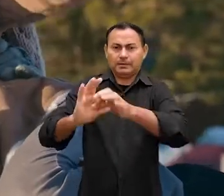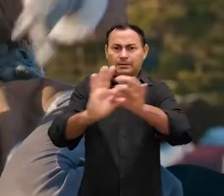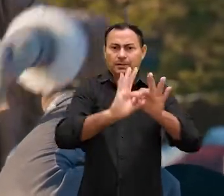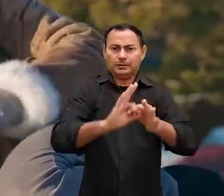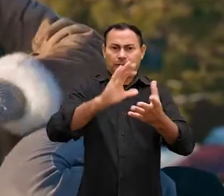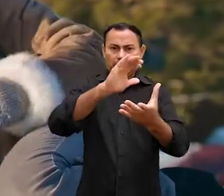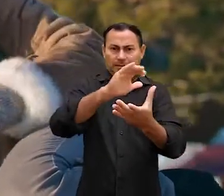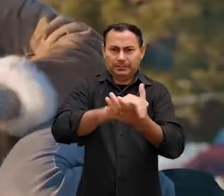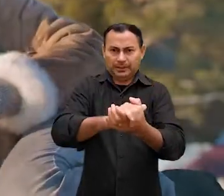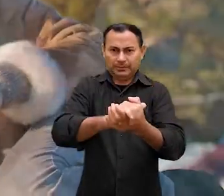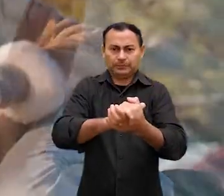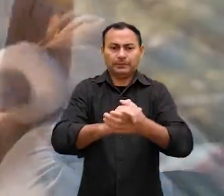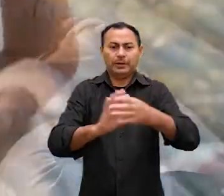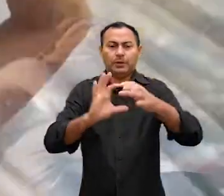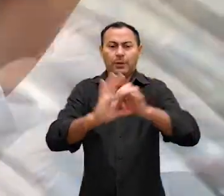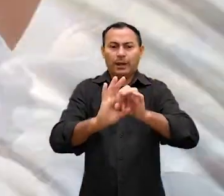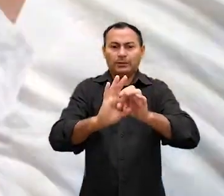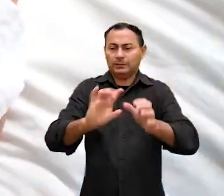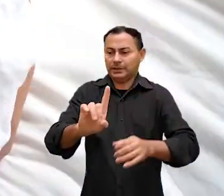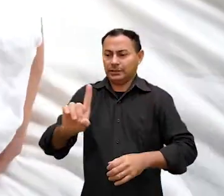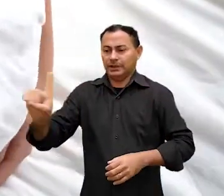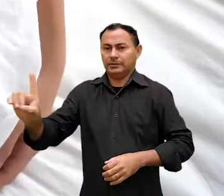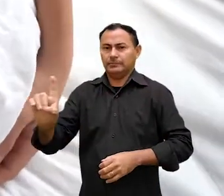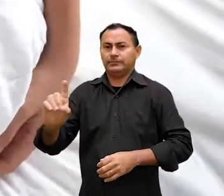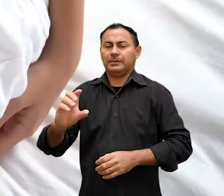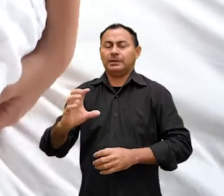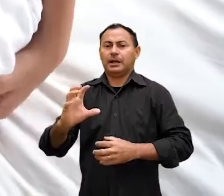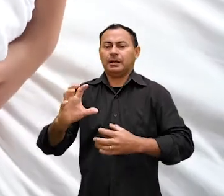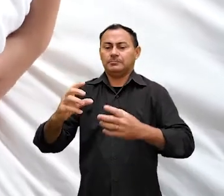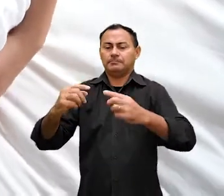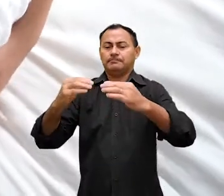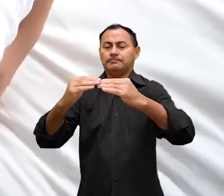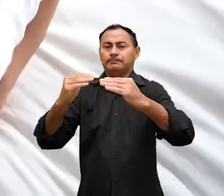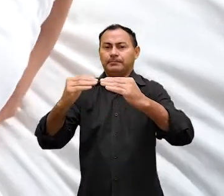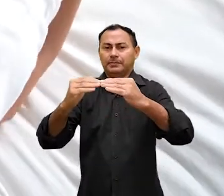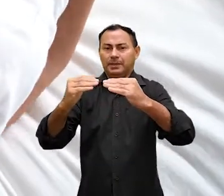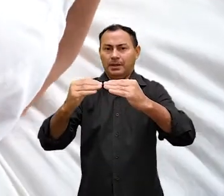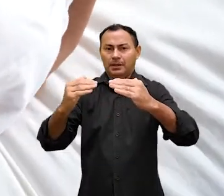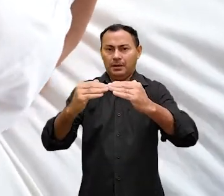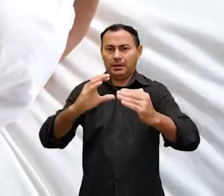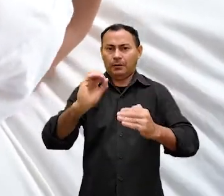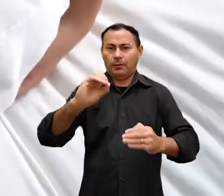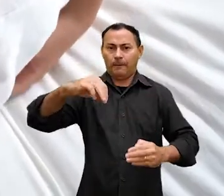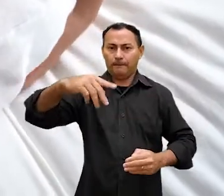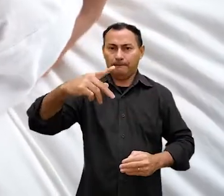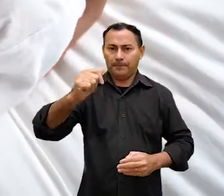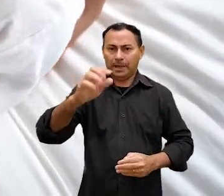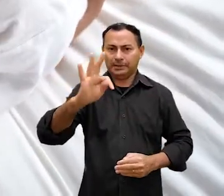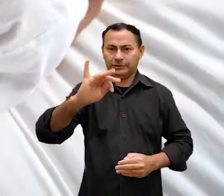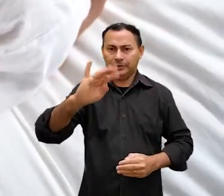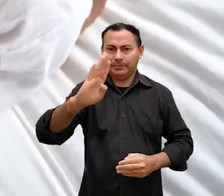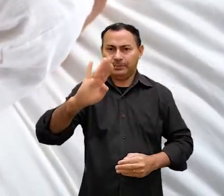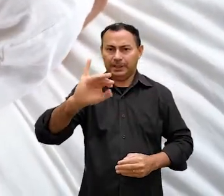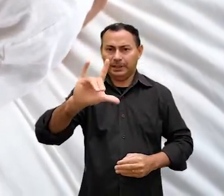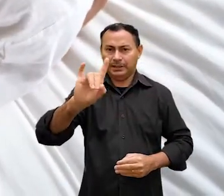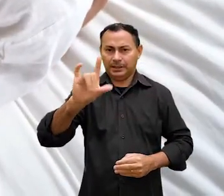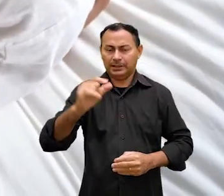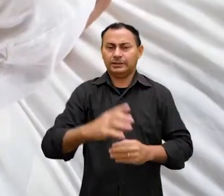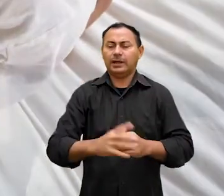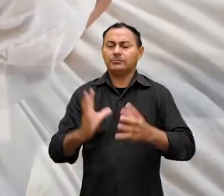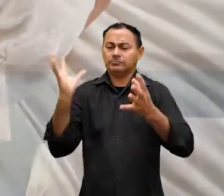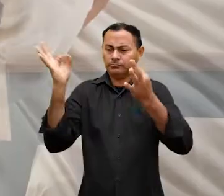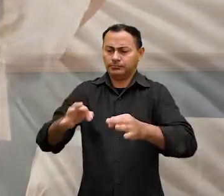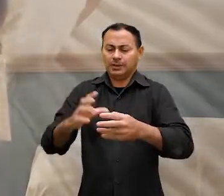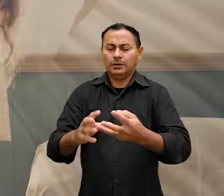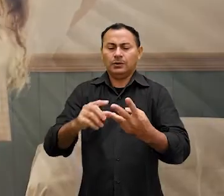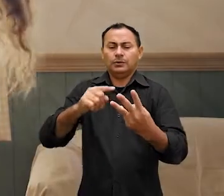do casamento. O elo da direita é o elo da compatibilidade. A compatibilidade é a evidência da unidade. O